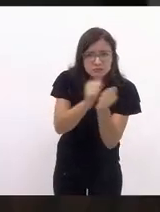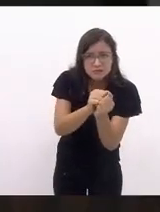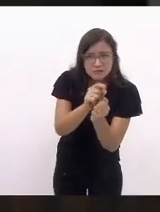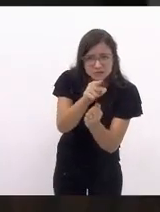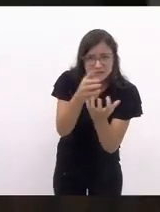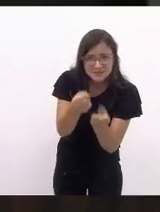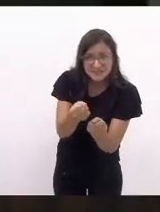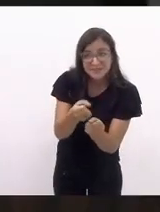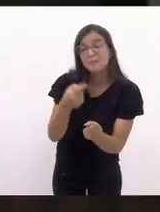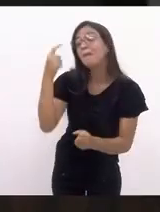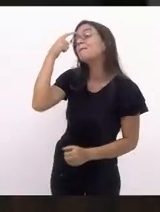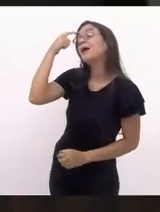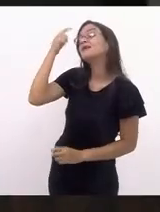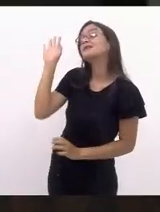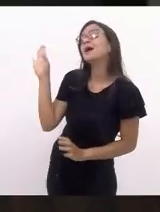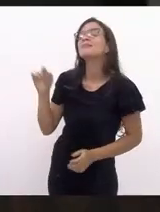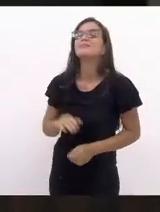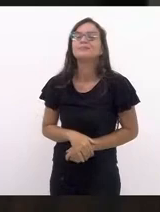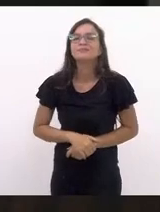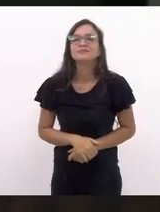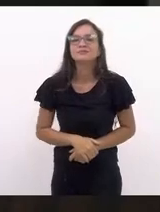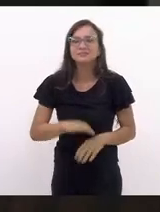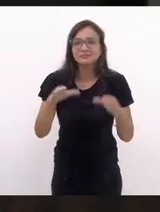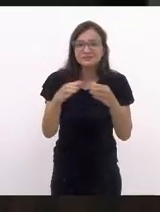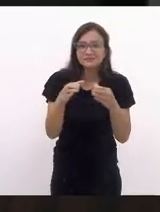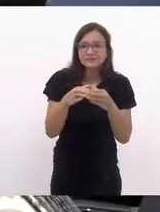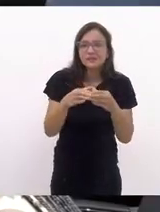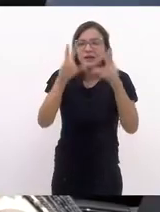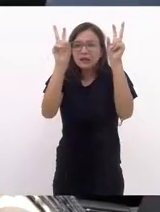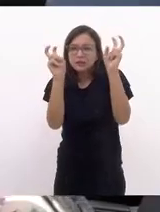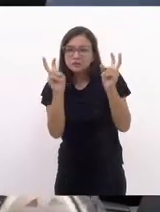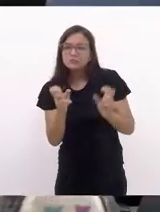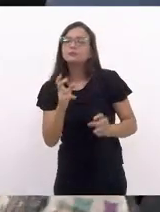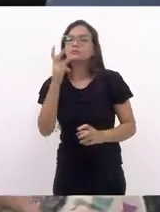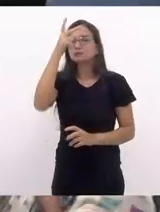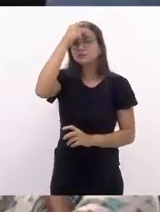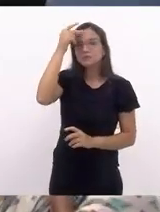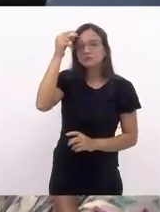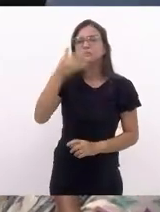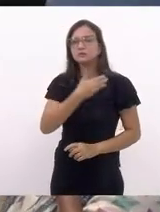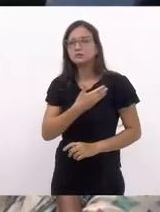pensar da comissão de assuntos municipais Deputado Eurico Júnior on